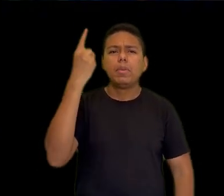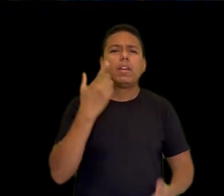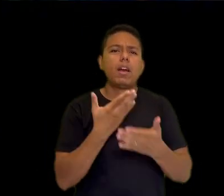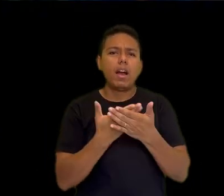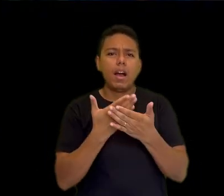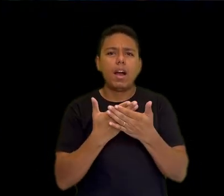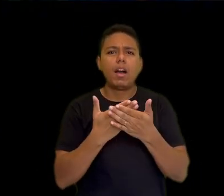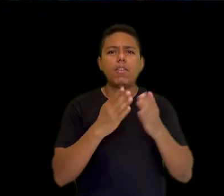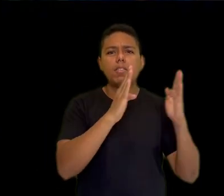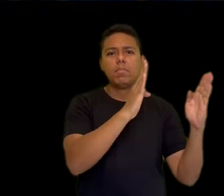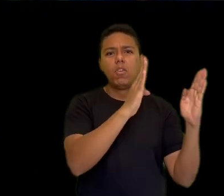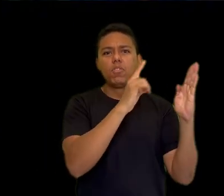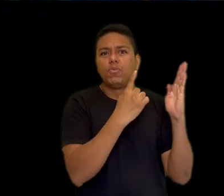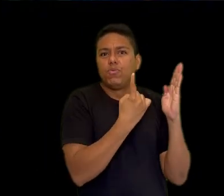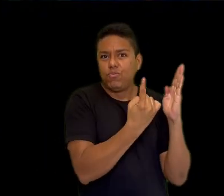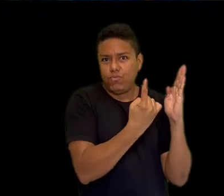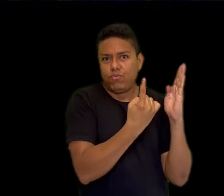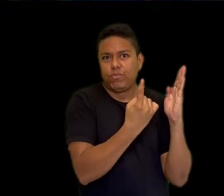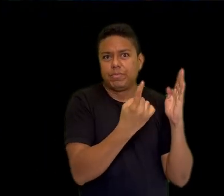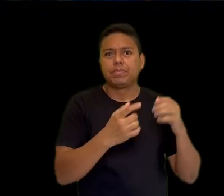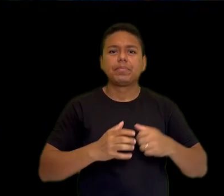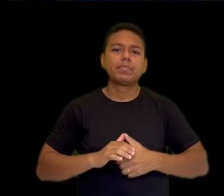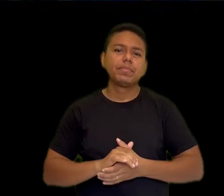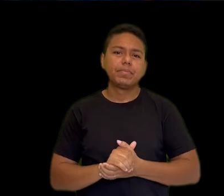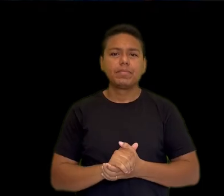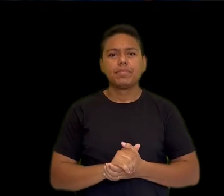do módulo 1.